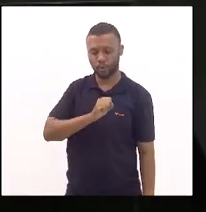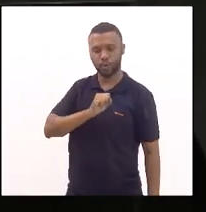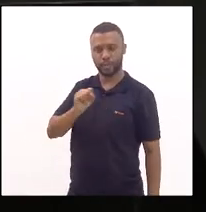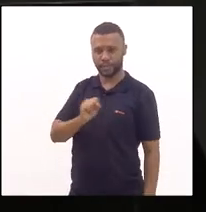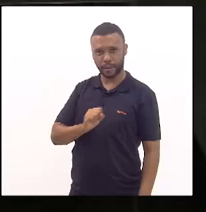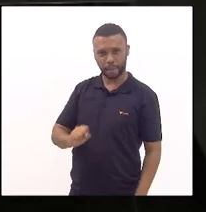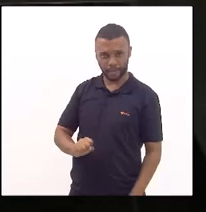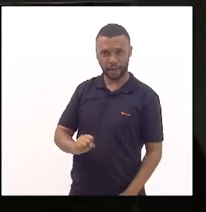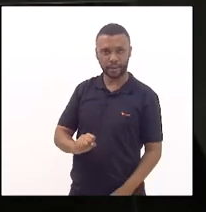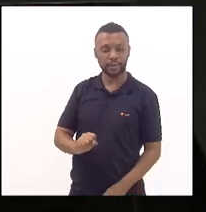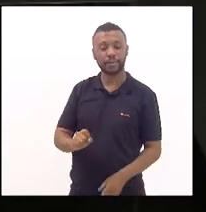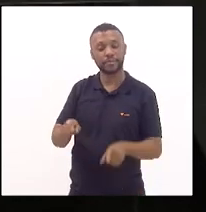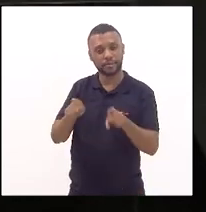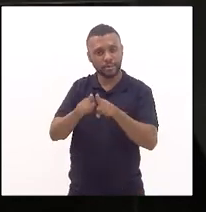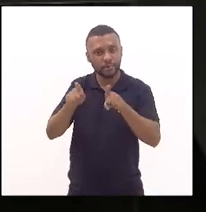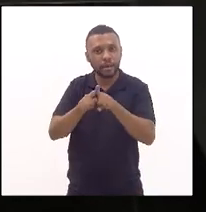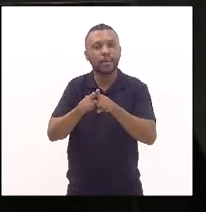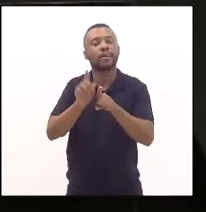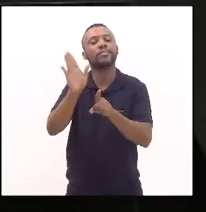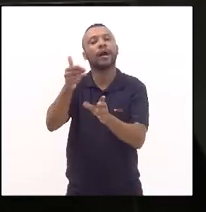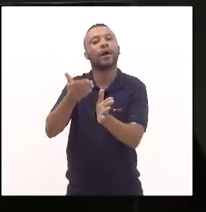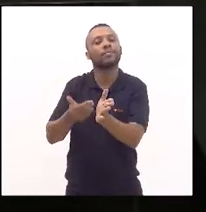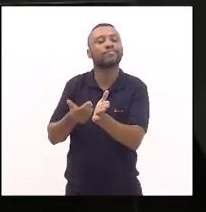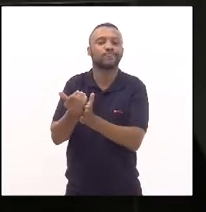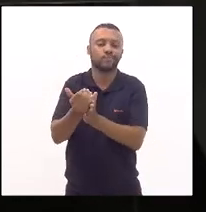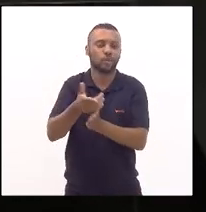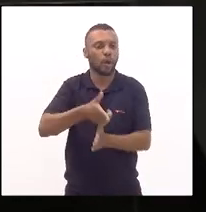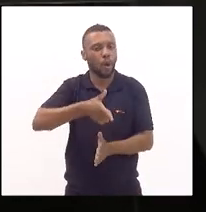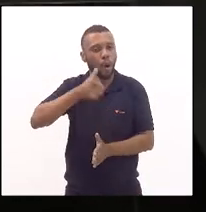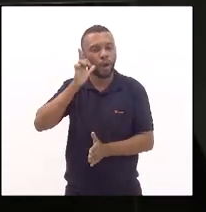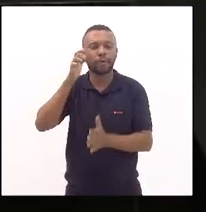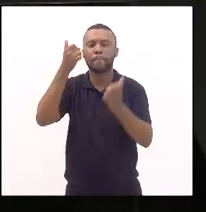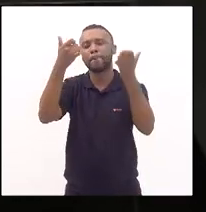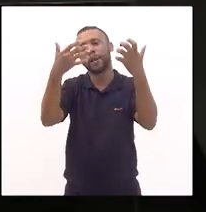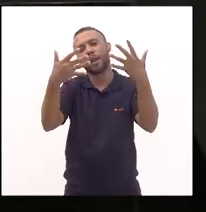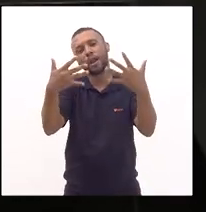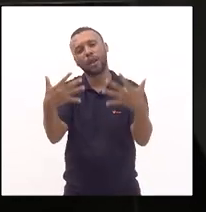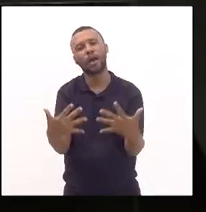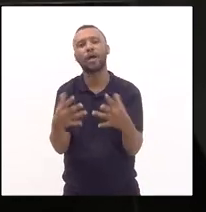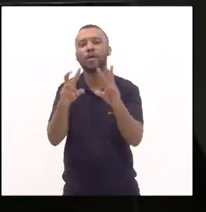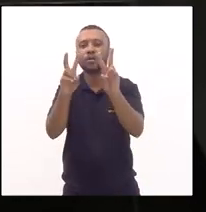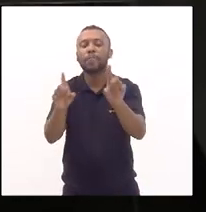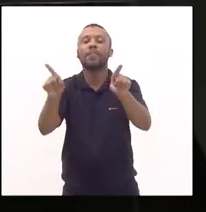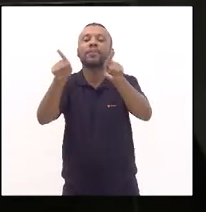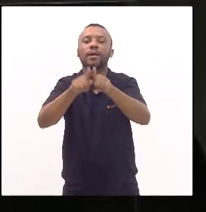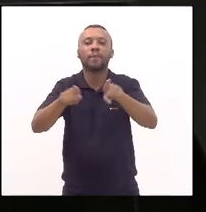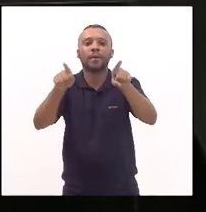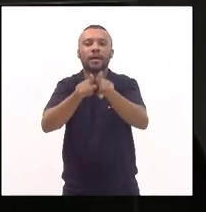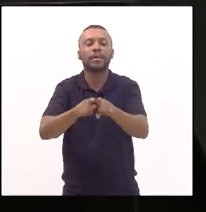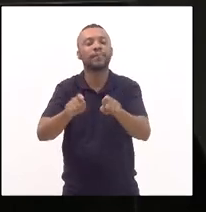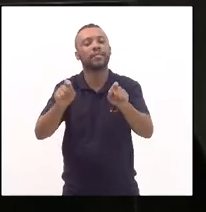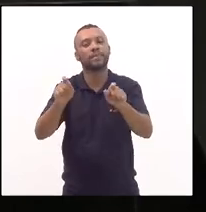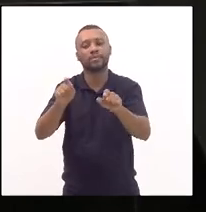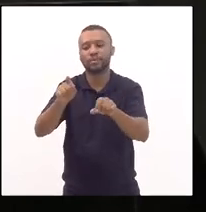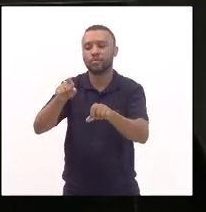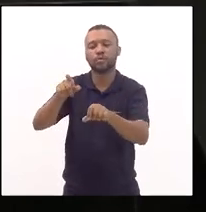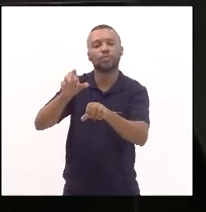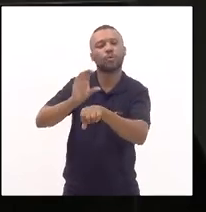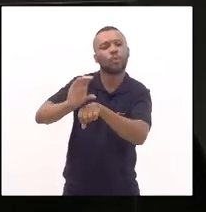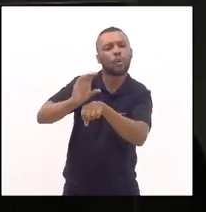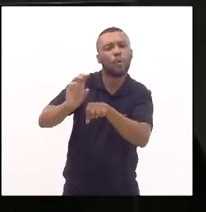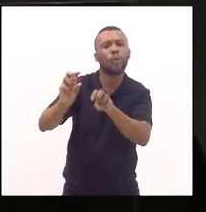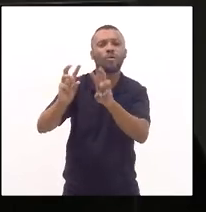inclusive, já iniciou no dia de ontem, e muito foi falada, a questão também da capacitação,